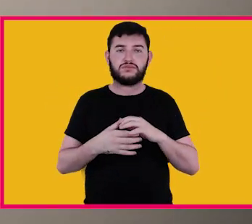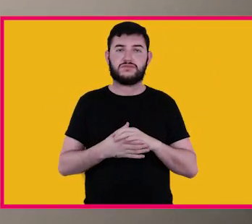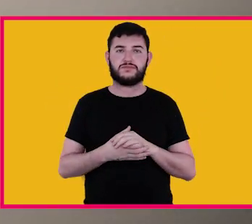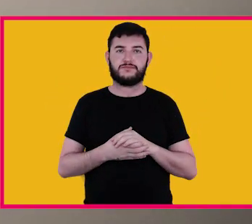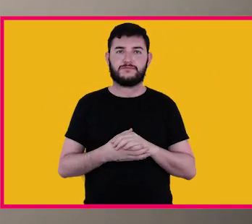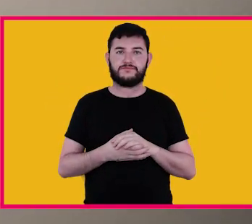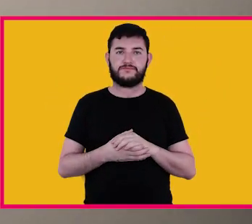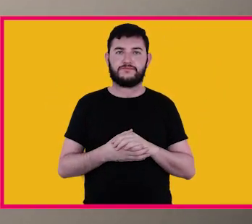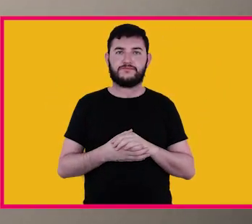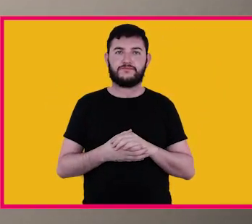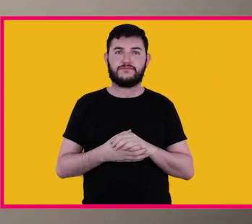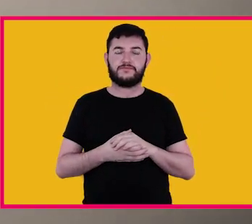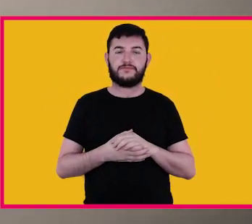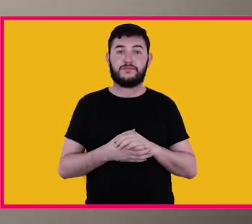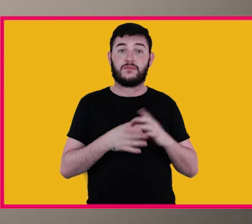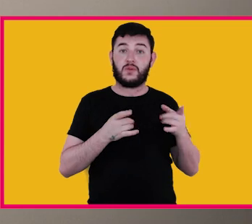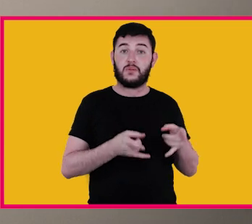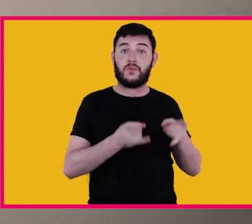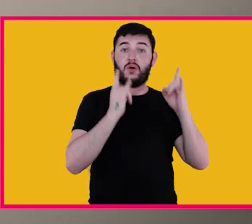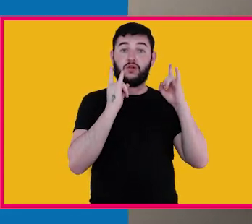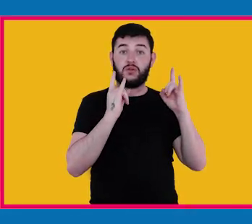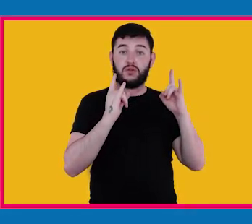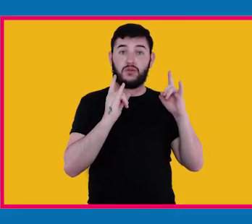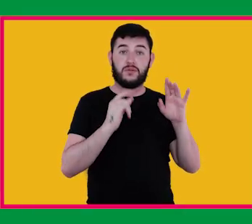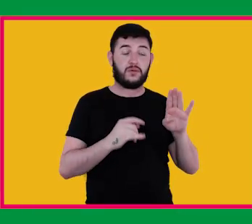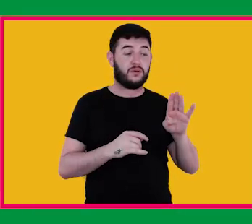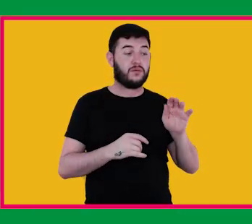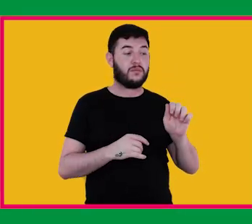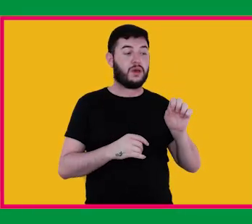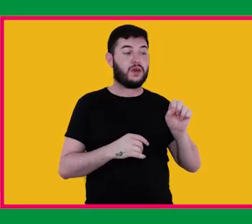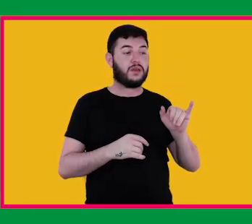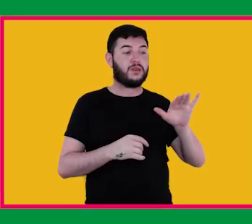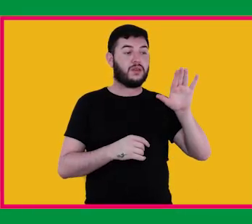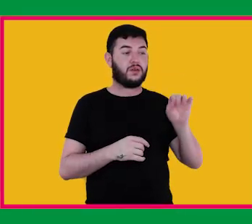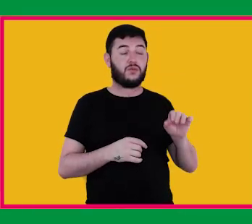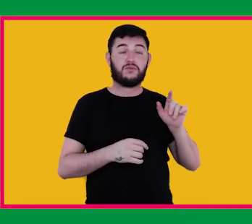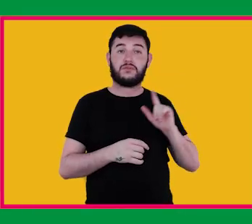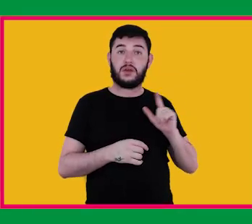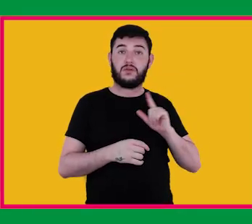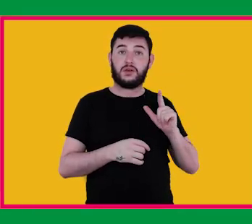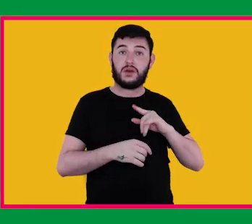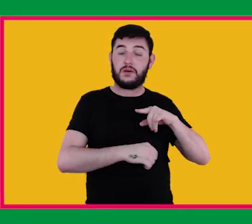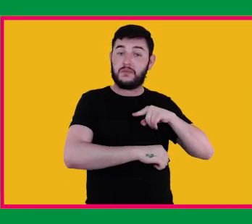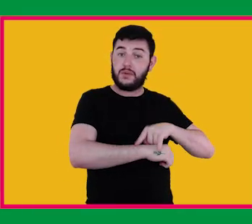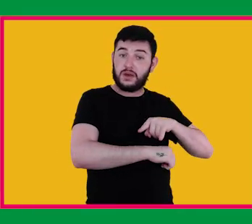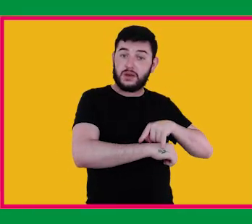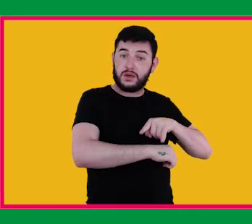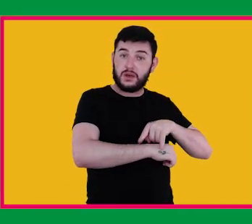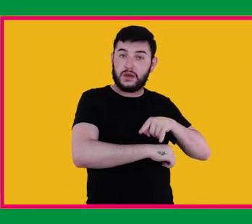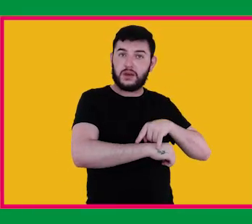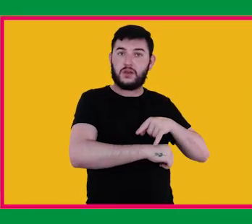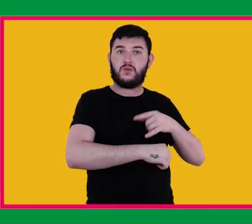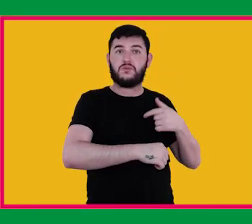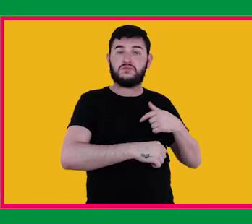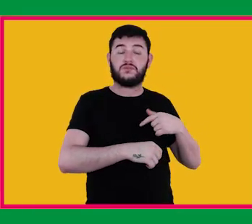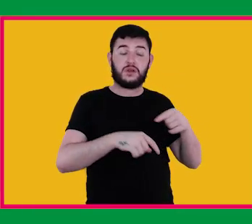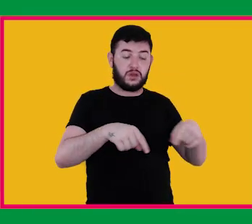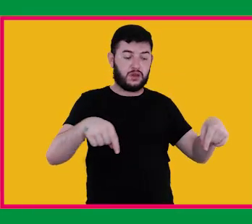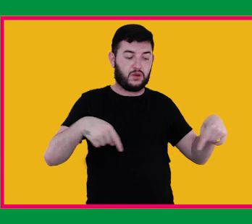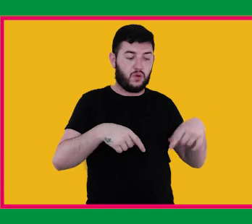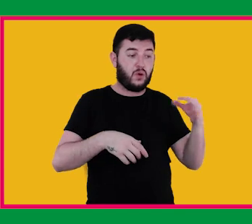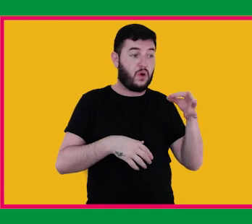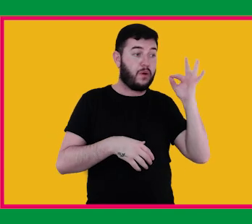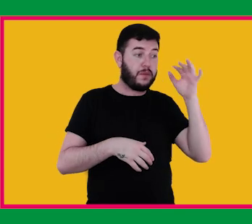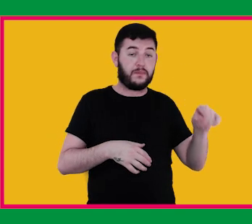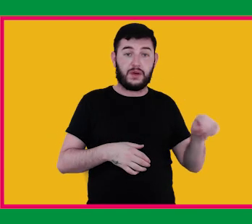vimos na apresentação do módulo básico que as áreas de apoio, banheiros, copas, foram dimensionadas para atender também as áreas dos módulos eletivos. E